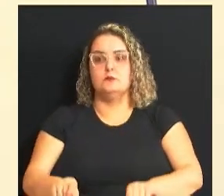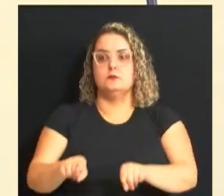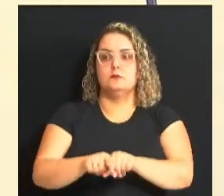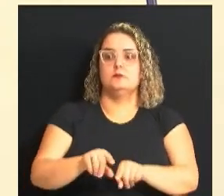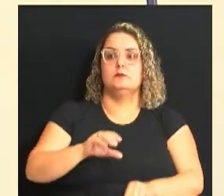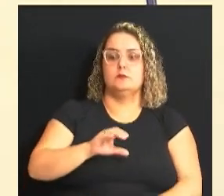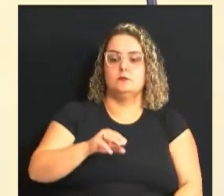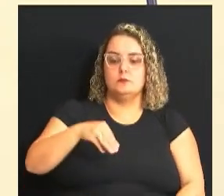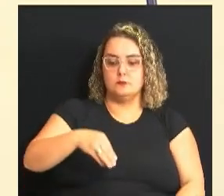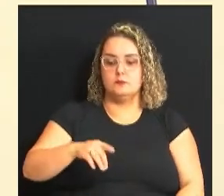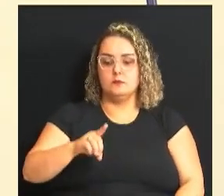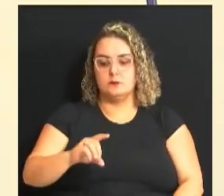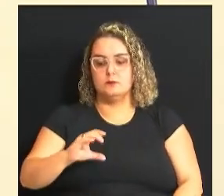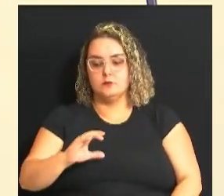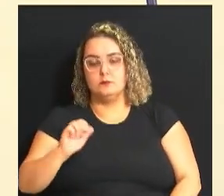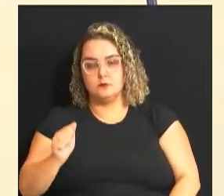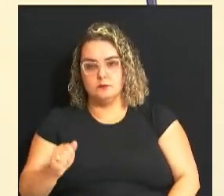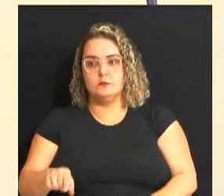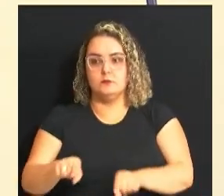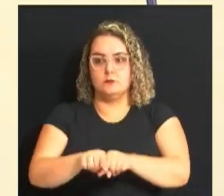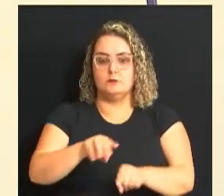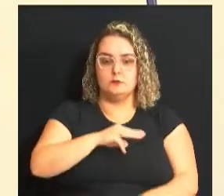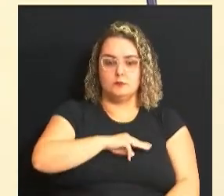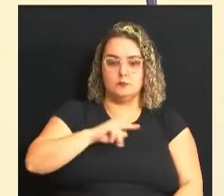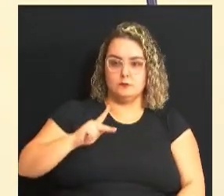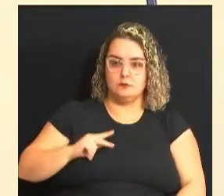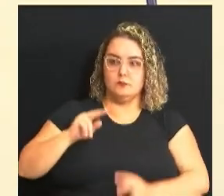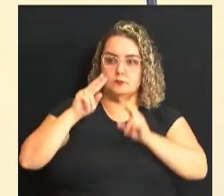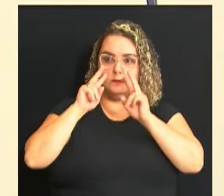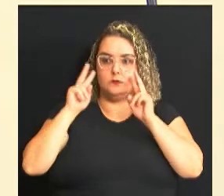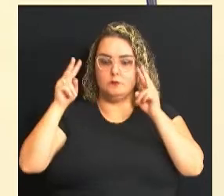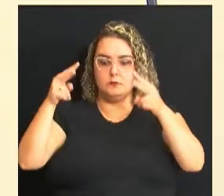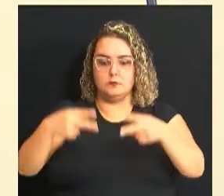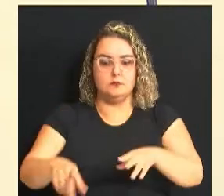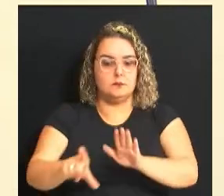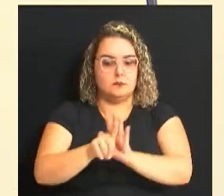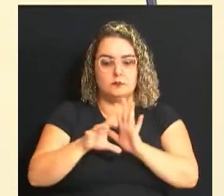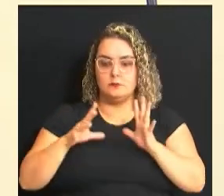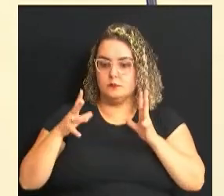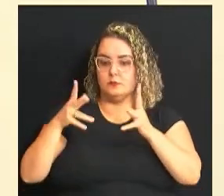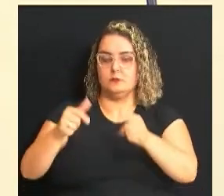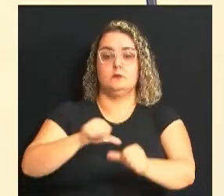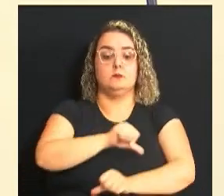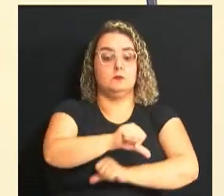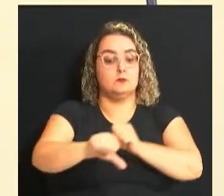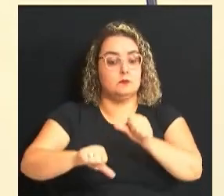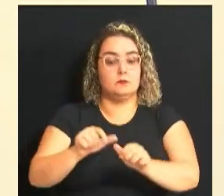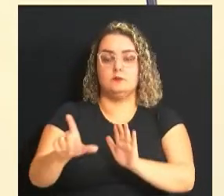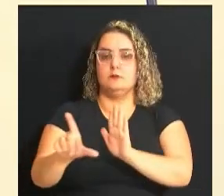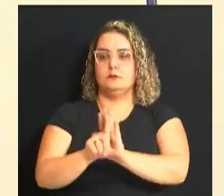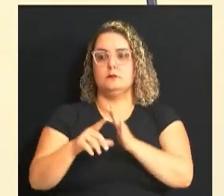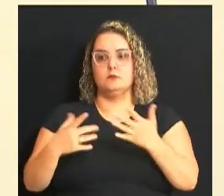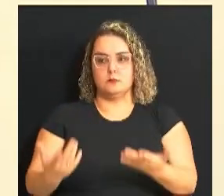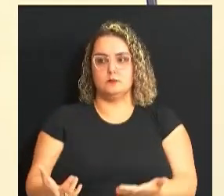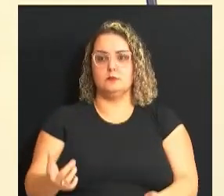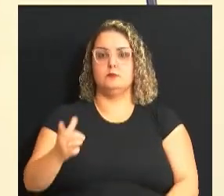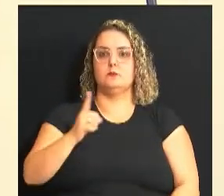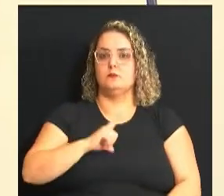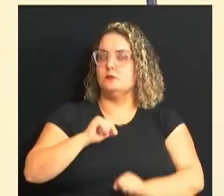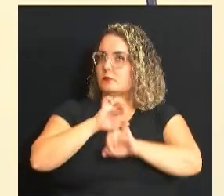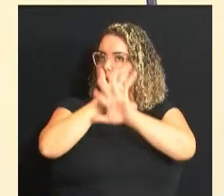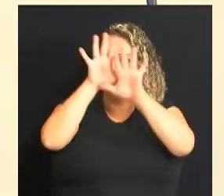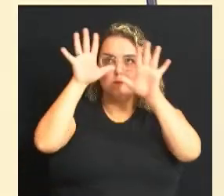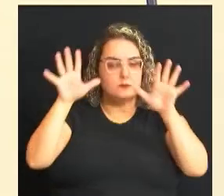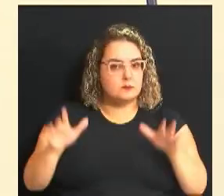e Ministério Público, com olhar para a lei como um todo, para alterações na lei. Tenho muito claro que